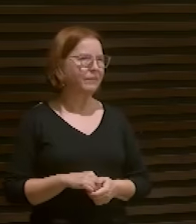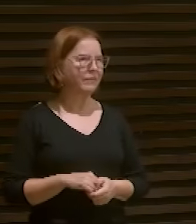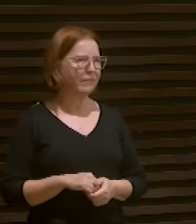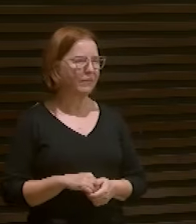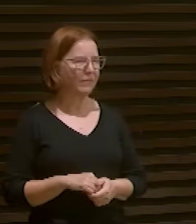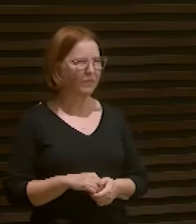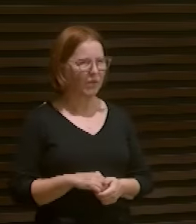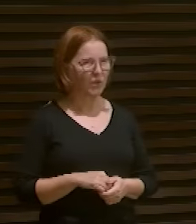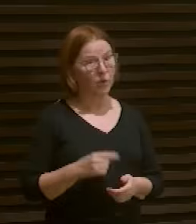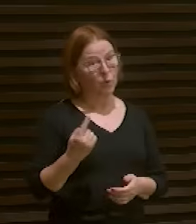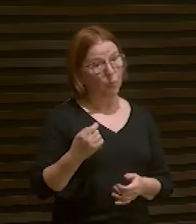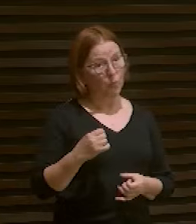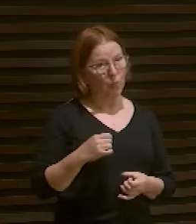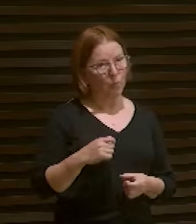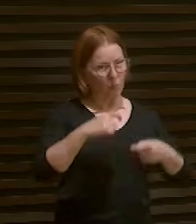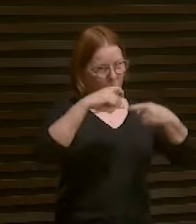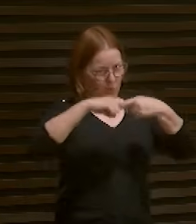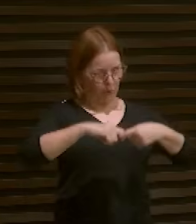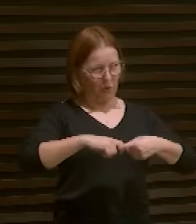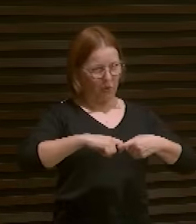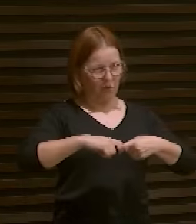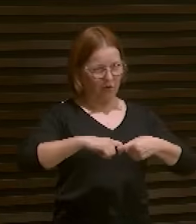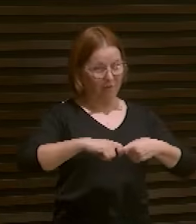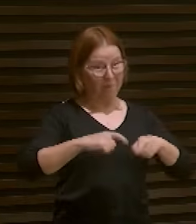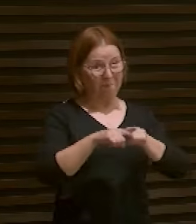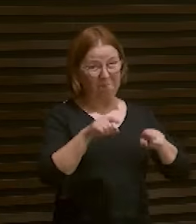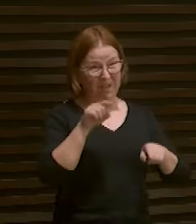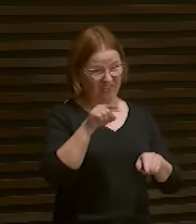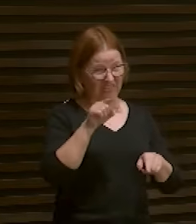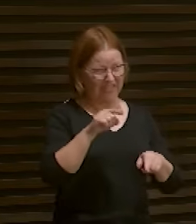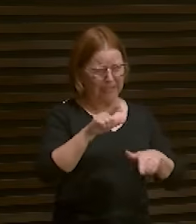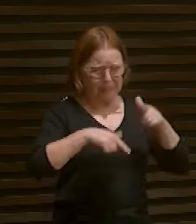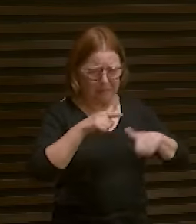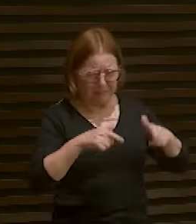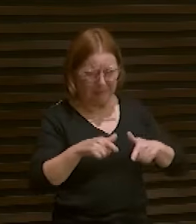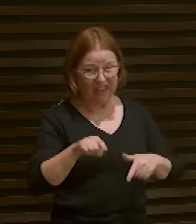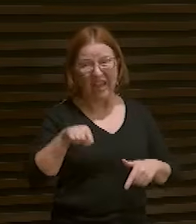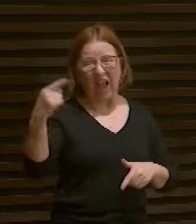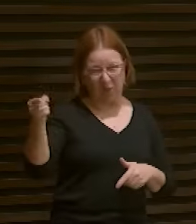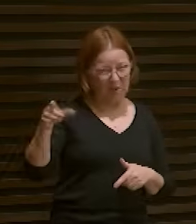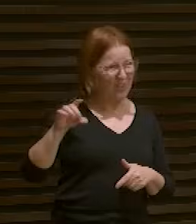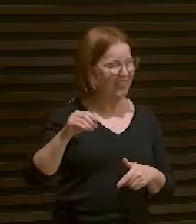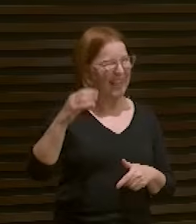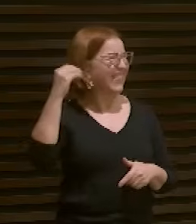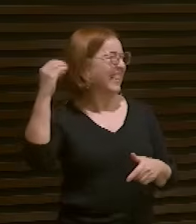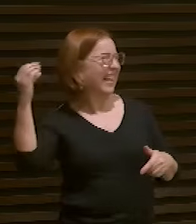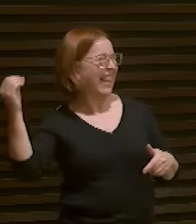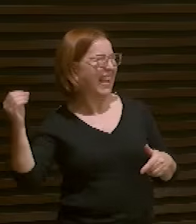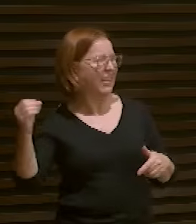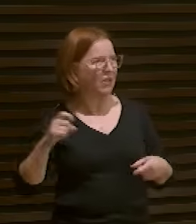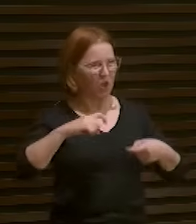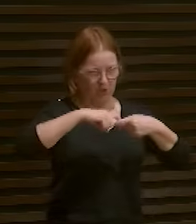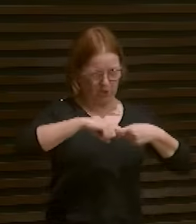Sabe aquele sócio que você trabalha mais do que ele e ele só viaja? Sabe aquele sócio que compra